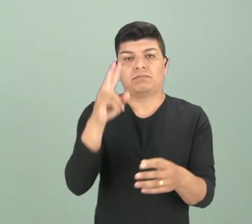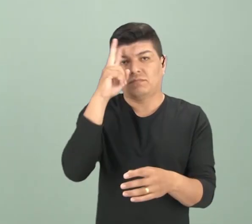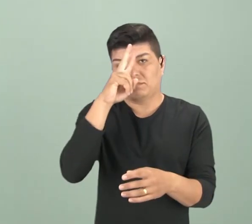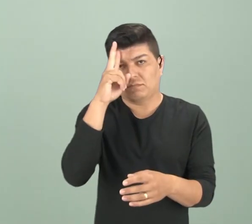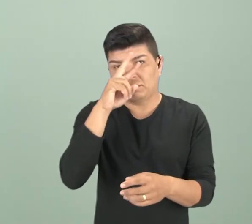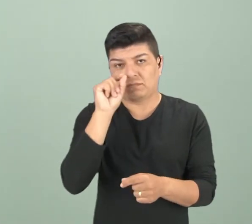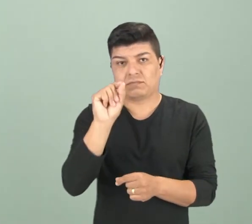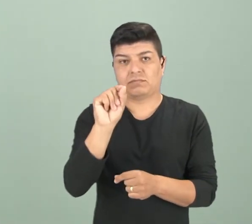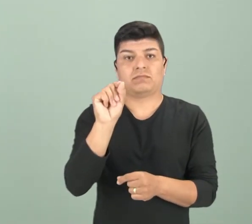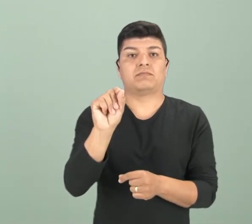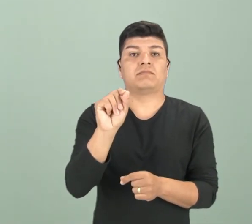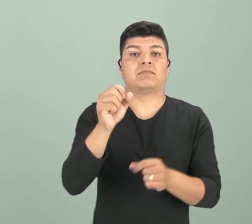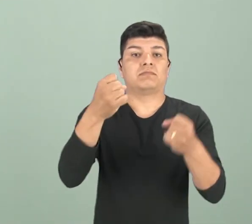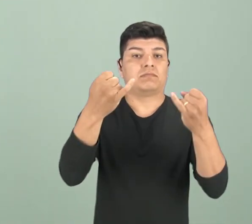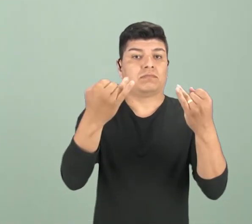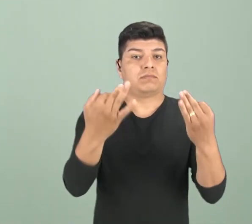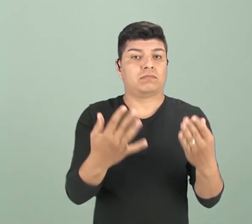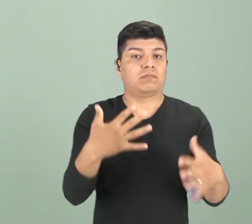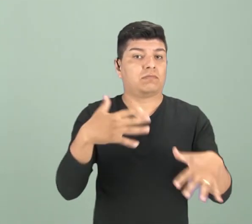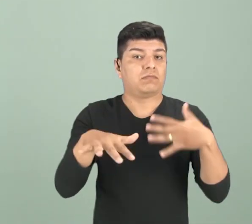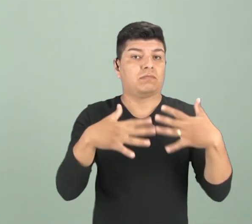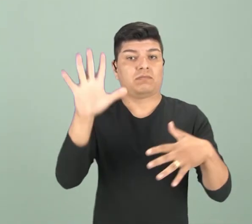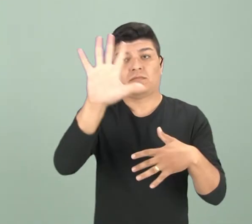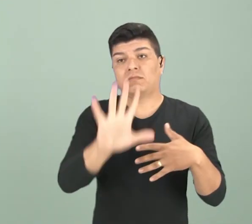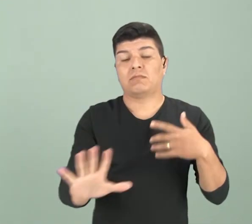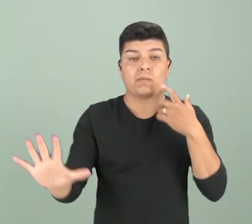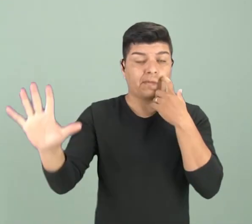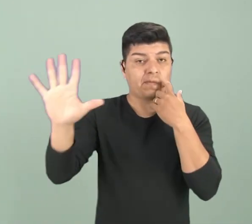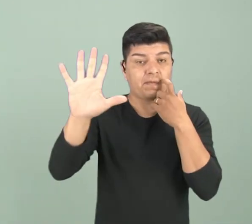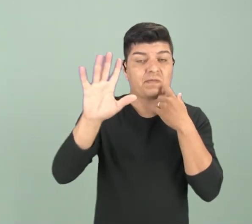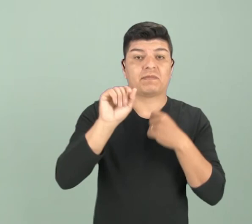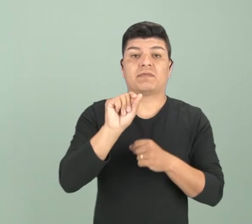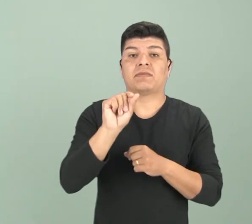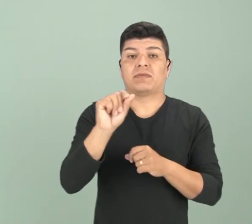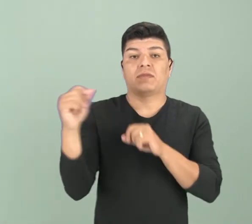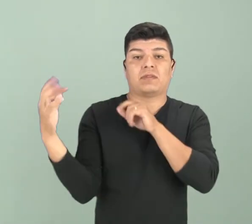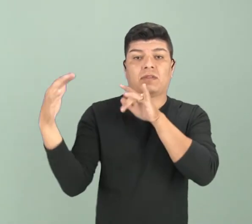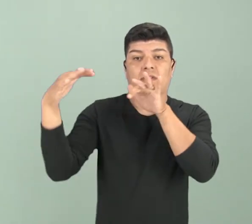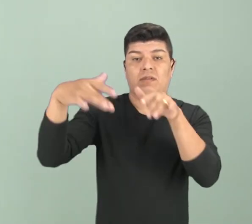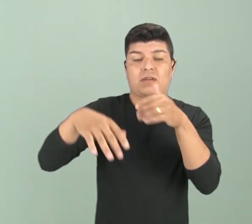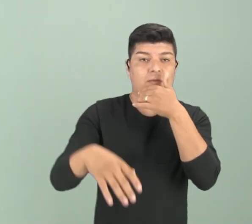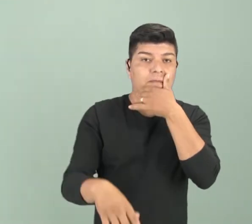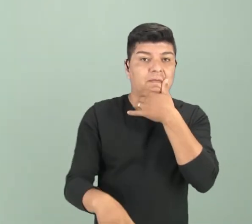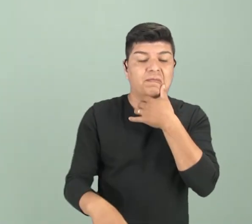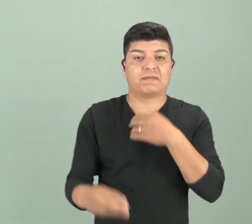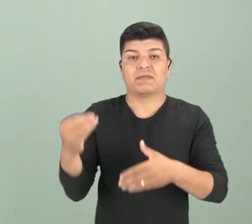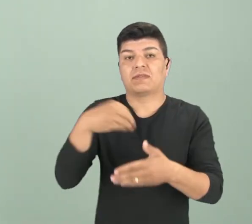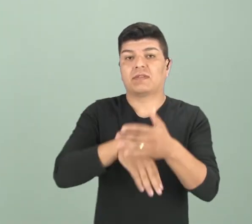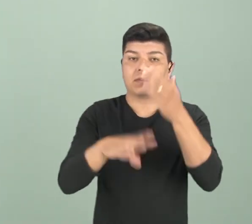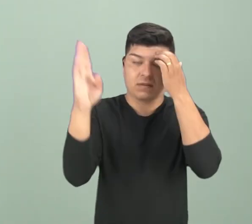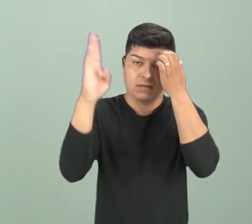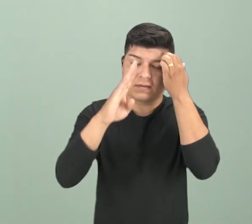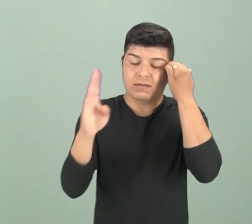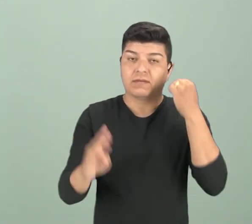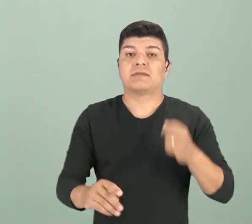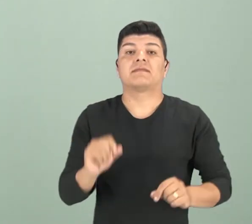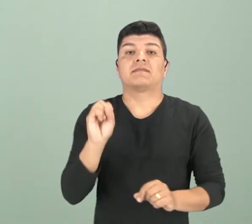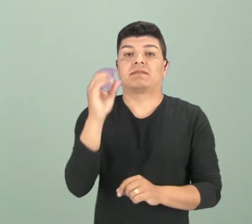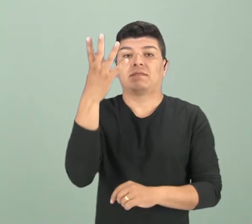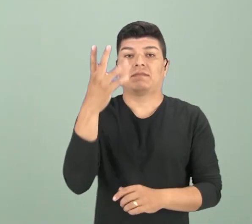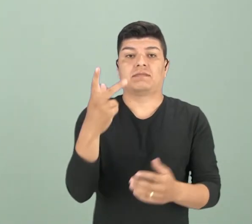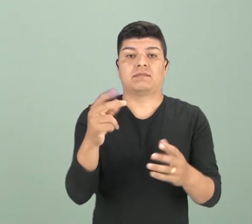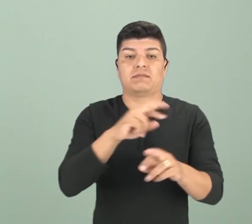vocês lembrem que quando falamos de mobilidade espacial, estamos falando de migração. Dentro do